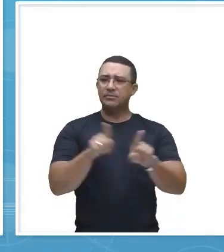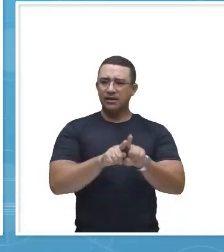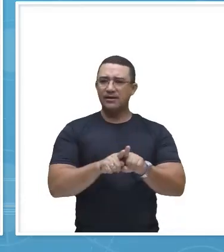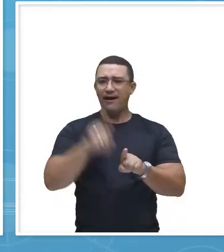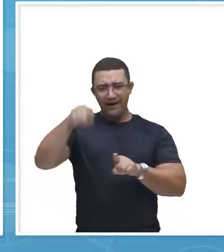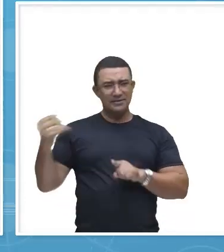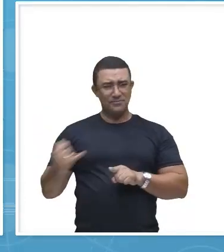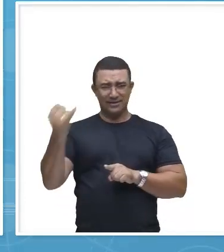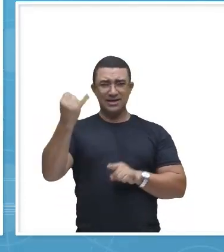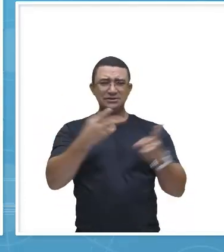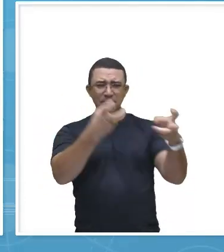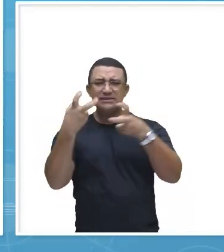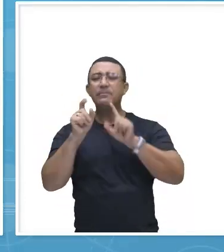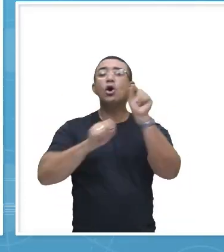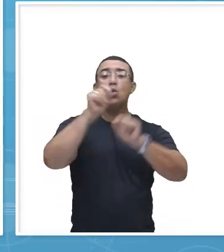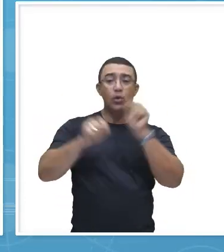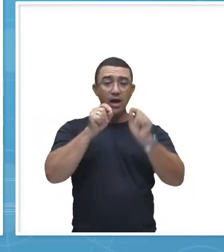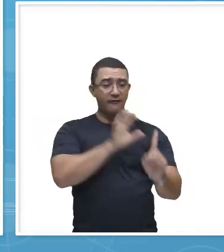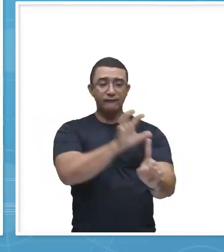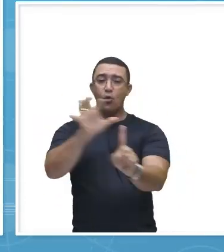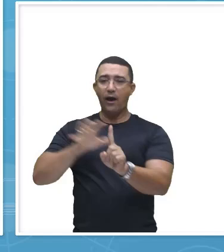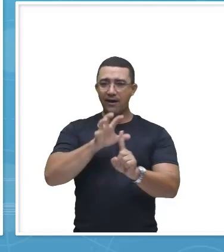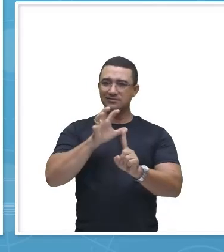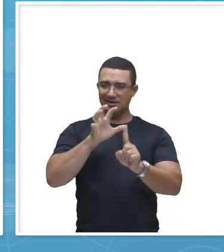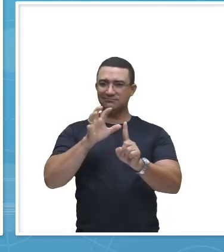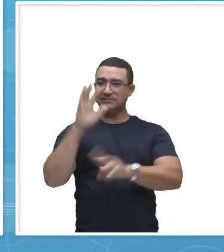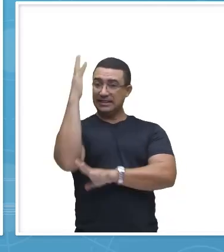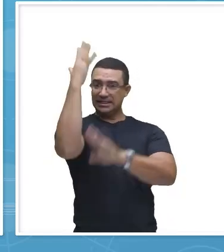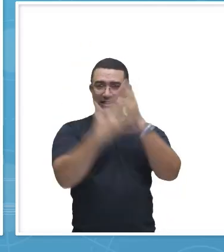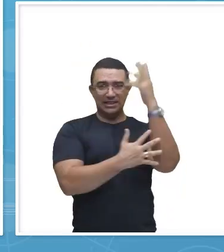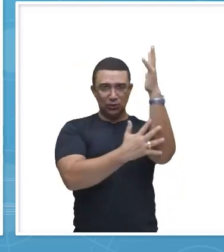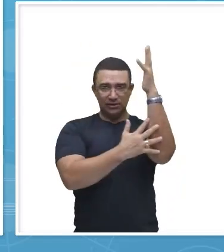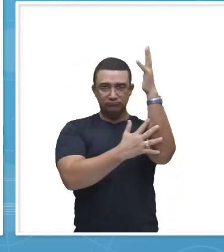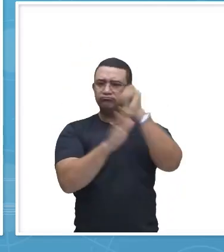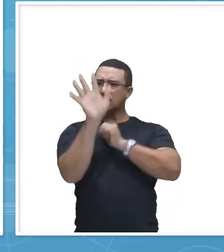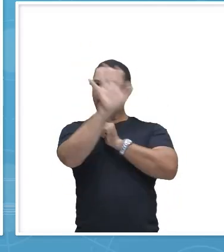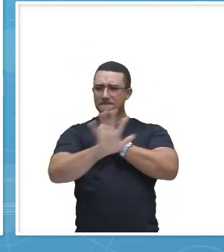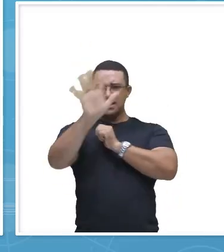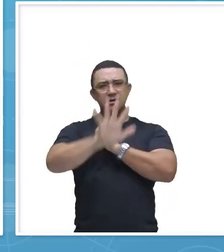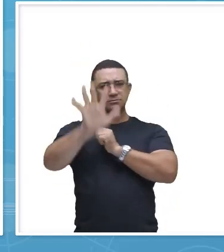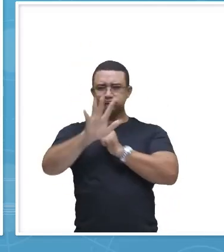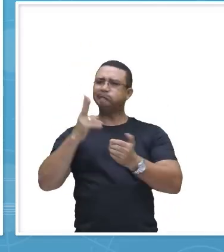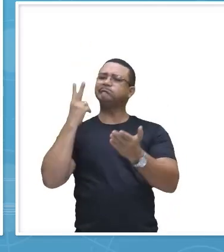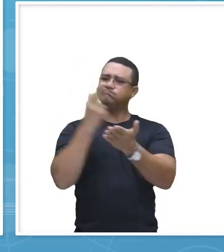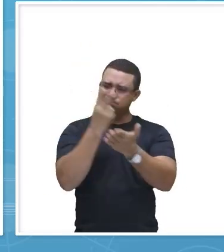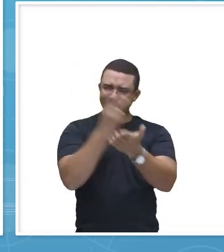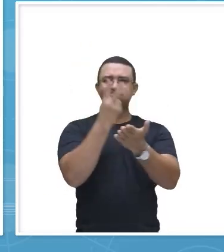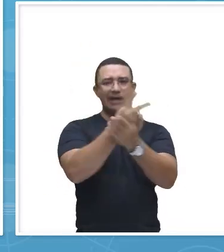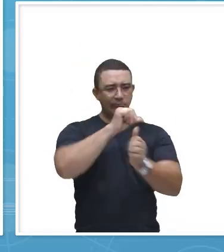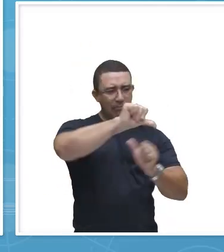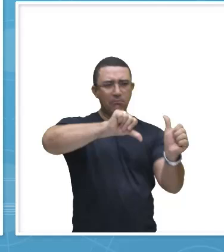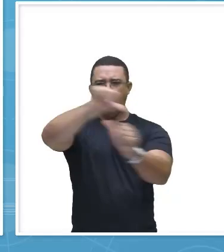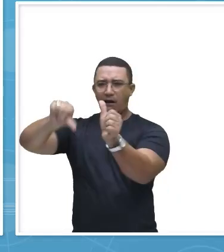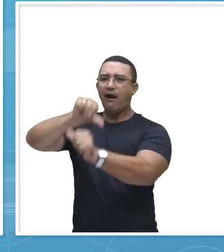natureza no homem. Como é que a natureza influencia na gente? As paisagens sempre se transformam. E